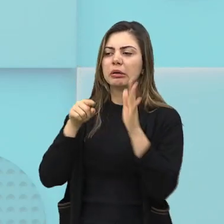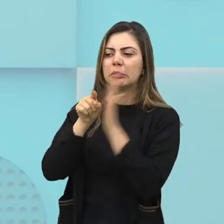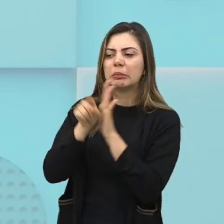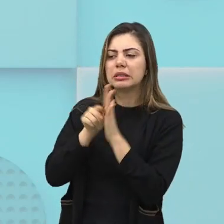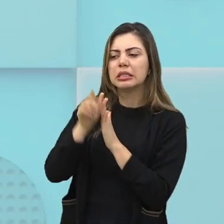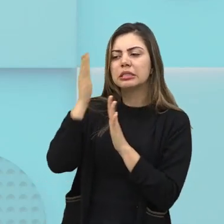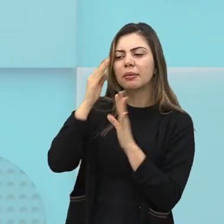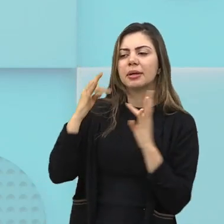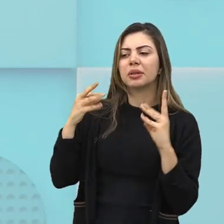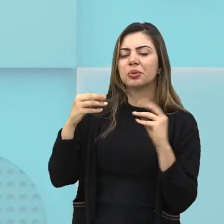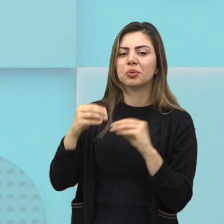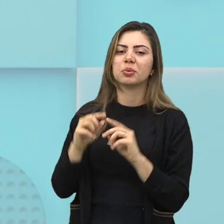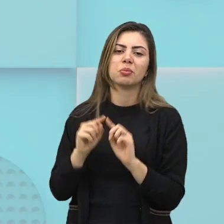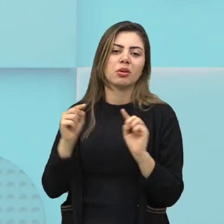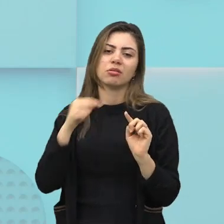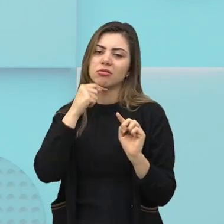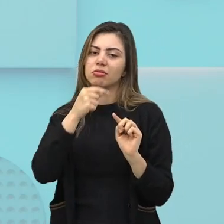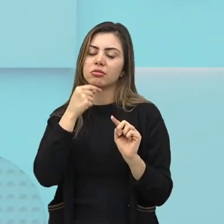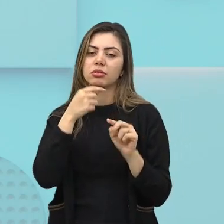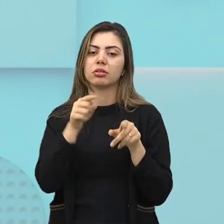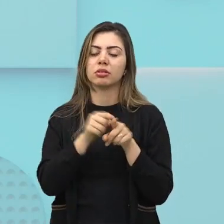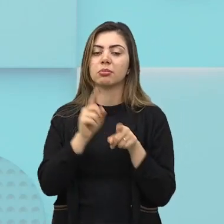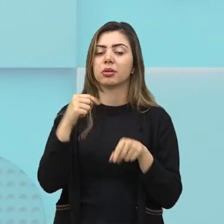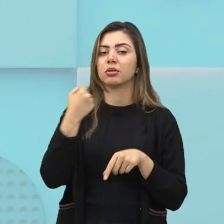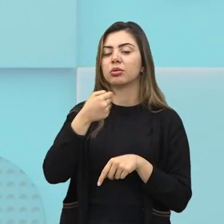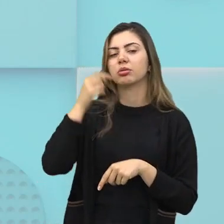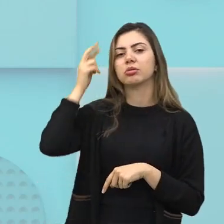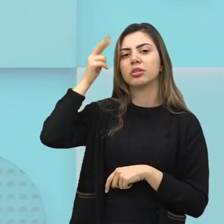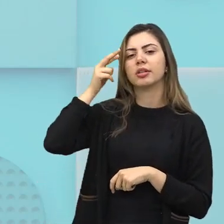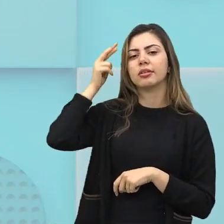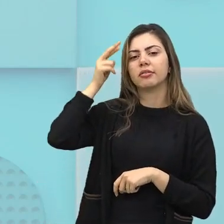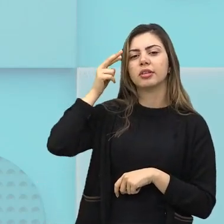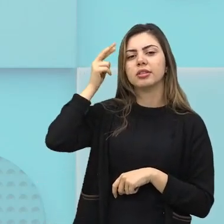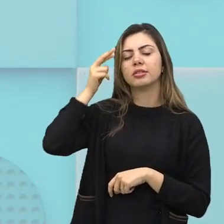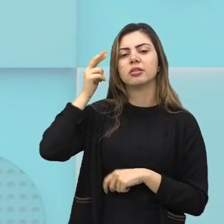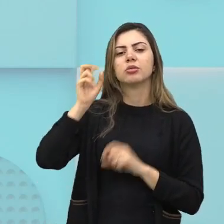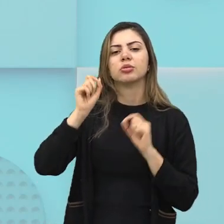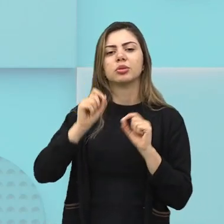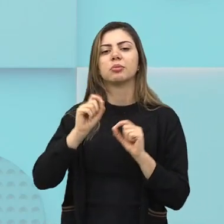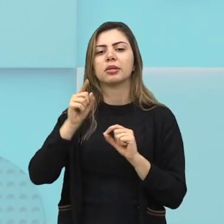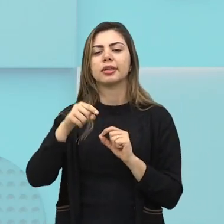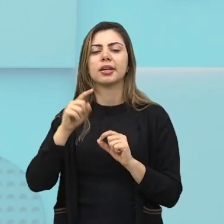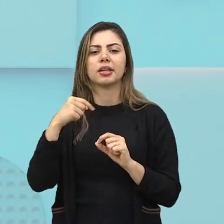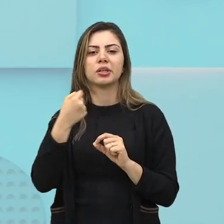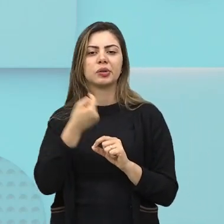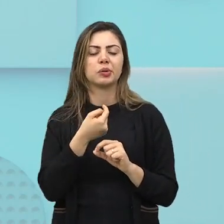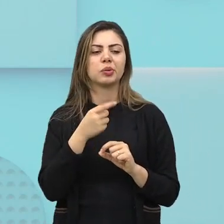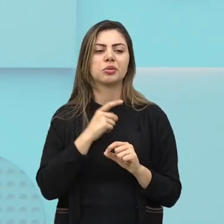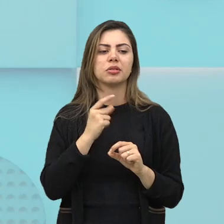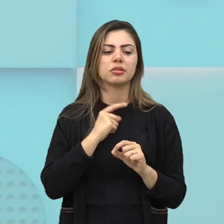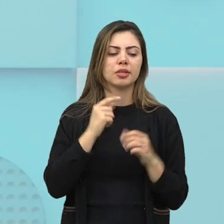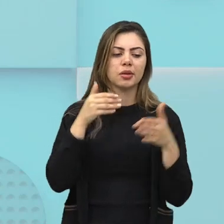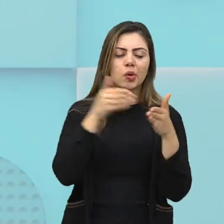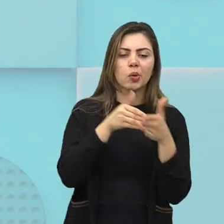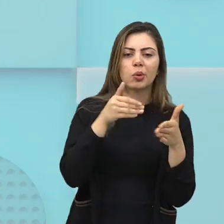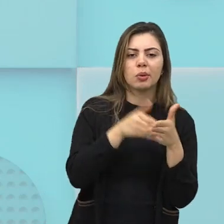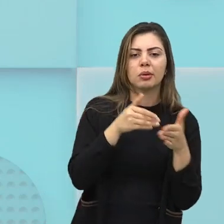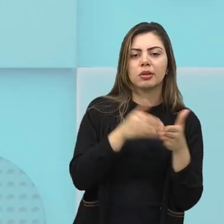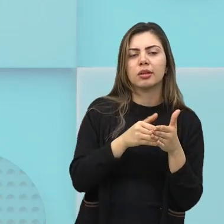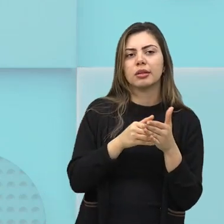enquanto também oferece uma reflexão profunda sobre os limites do conhecimento e